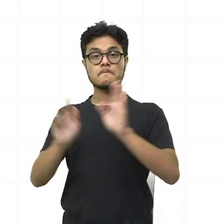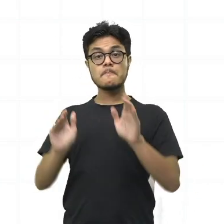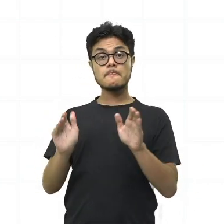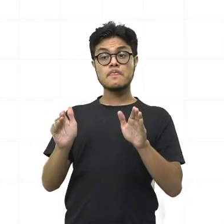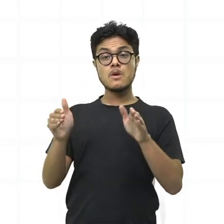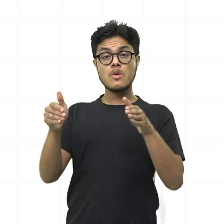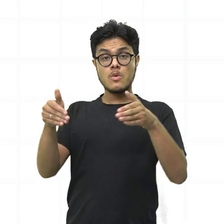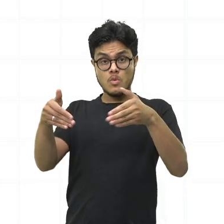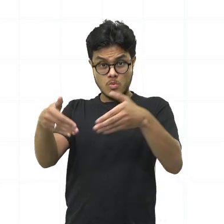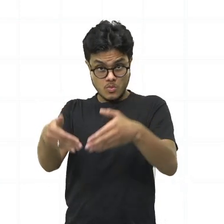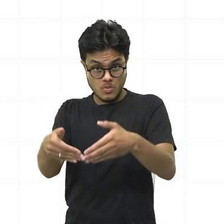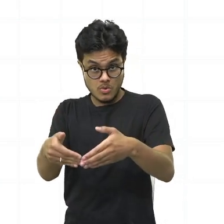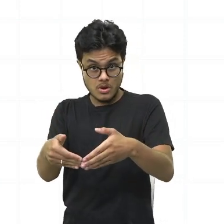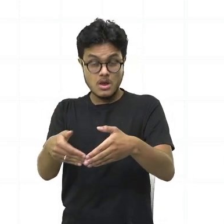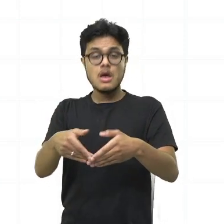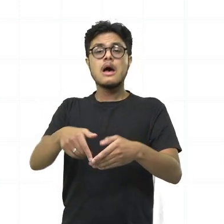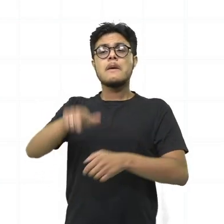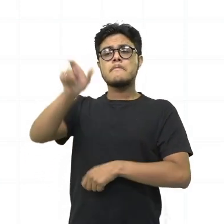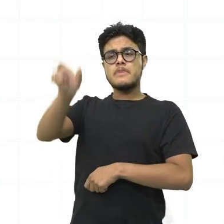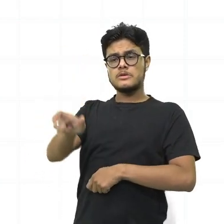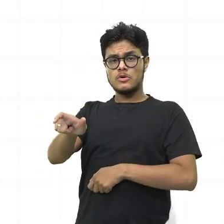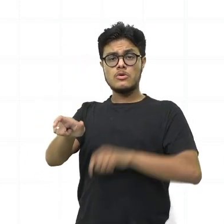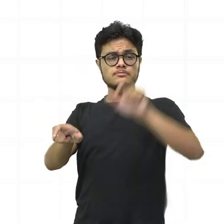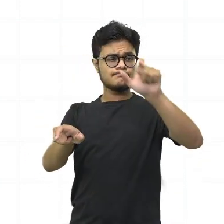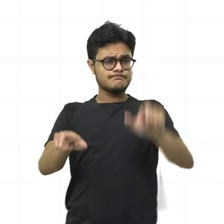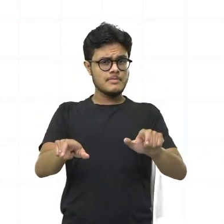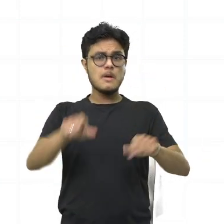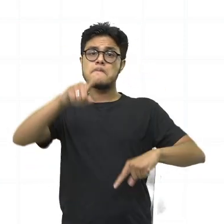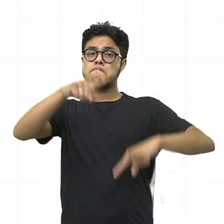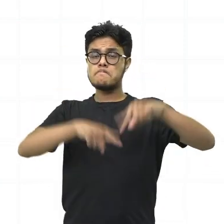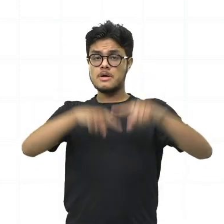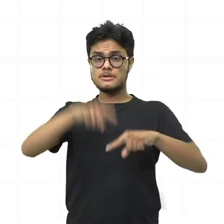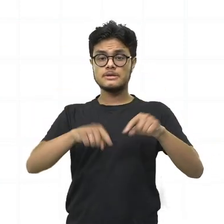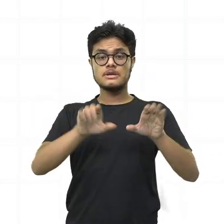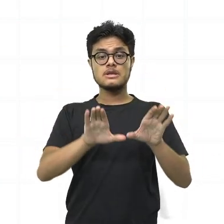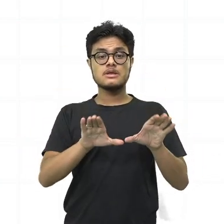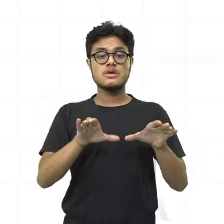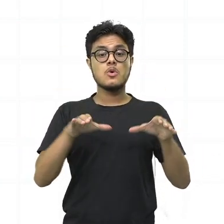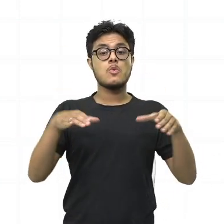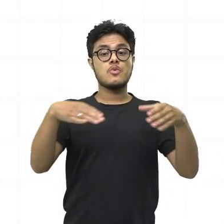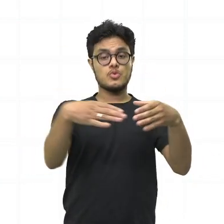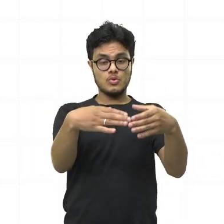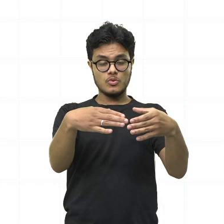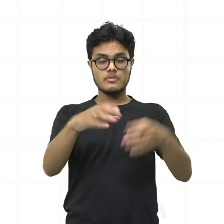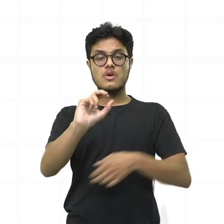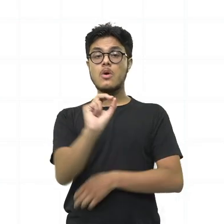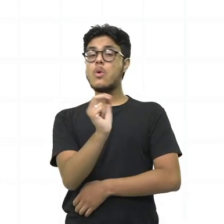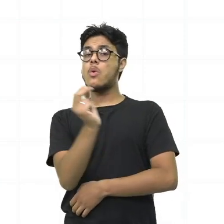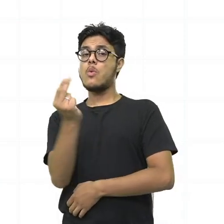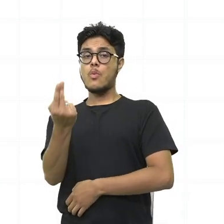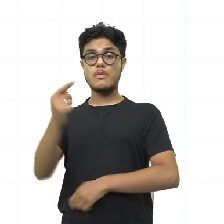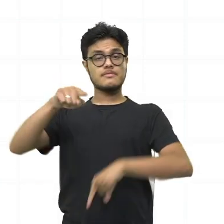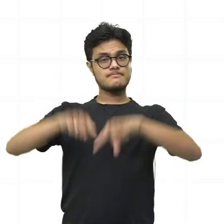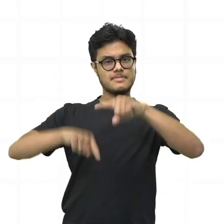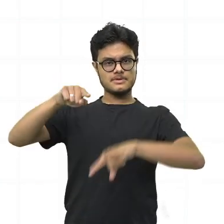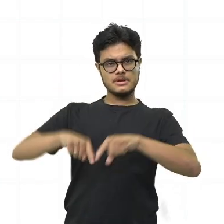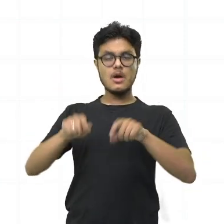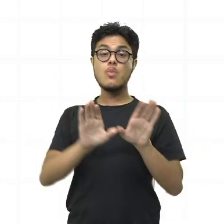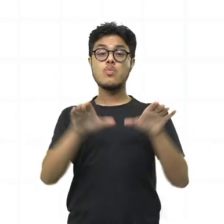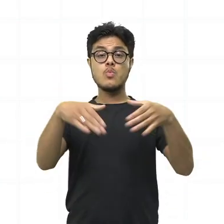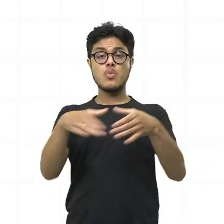especificamente a um ou alguns indivíduos ou objetos de um grupo de seres ou de objetos,